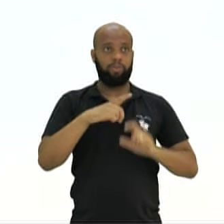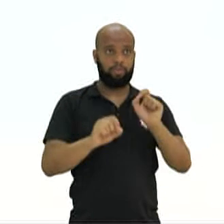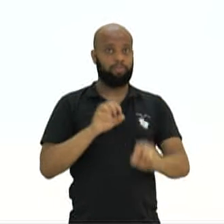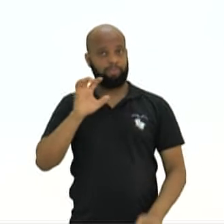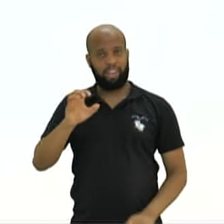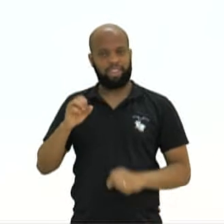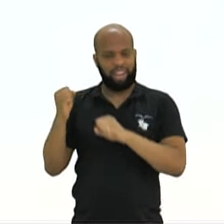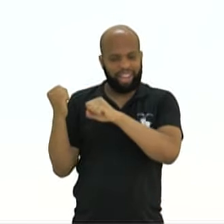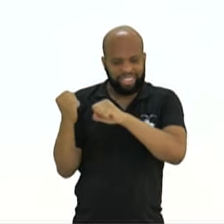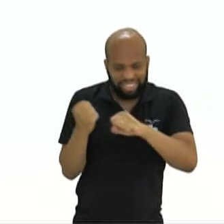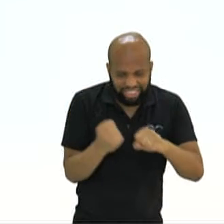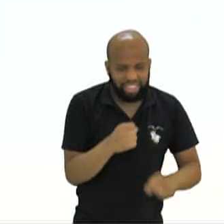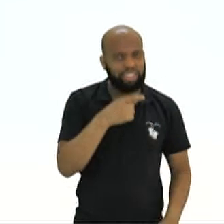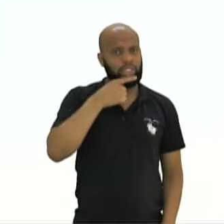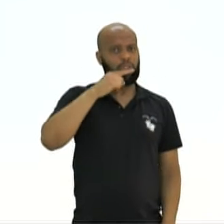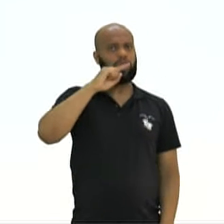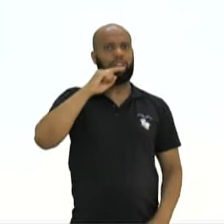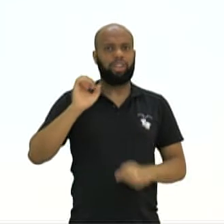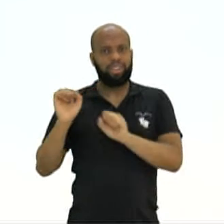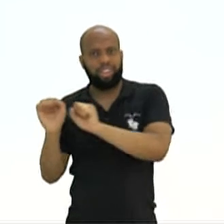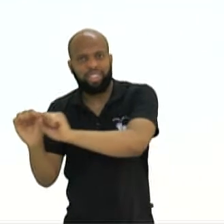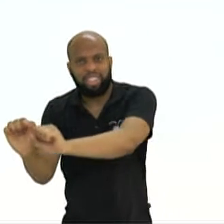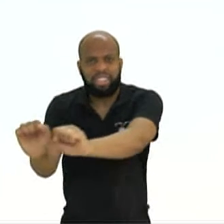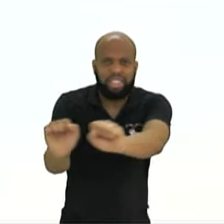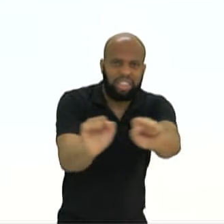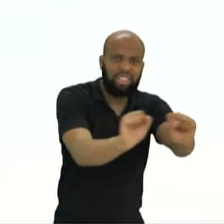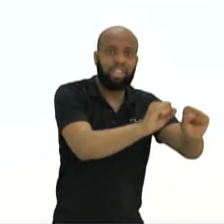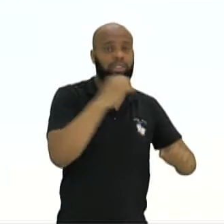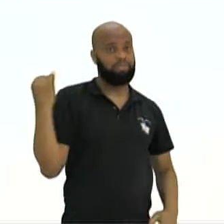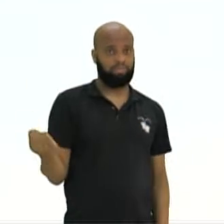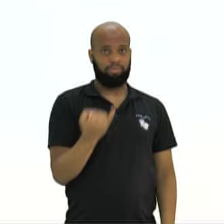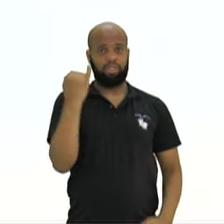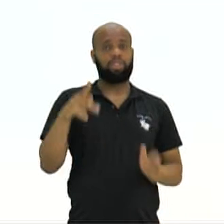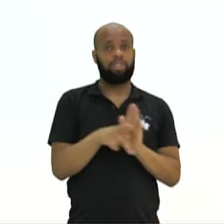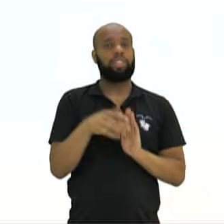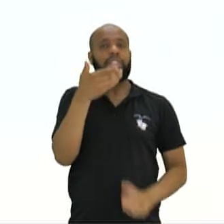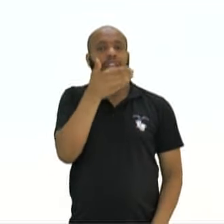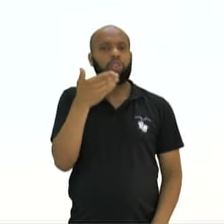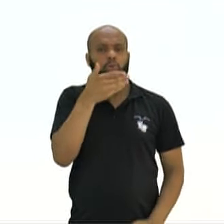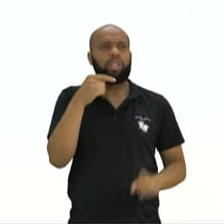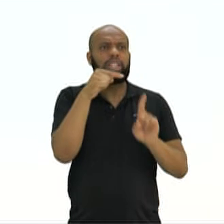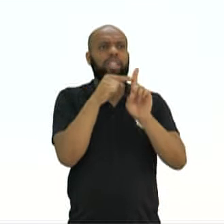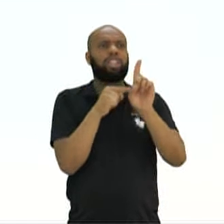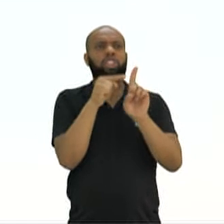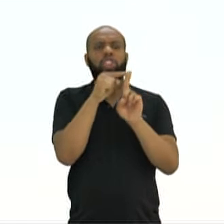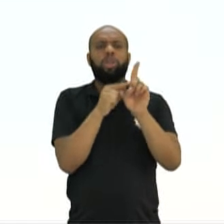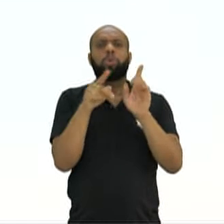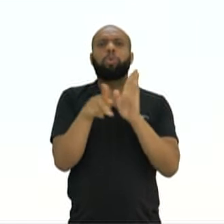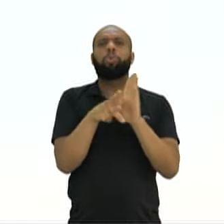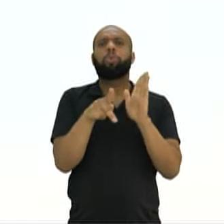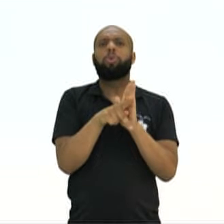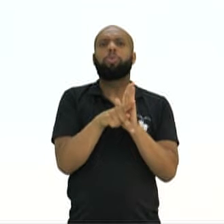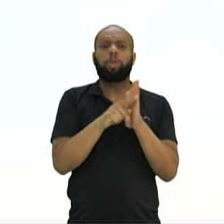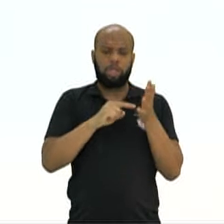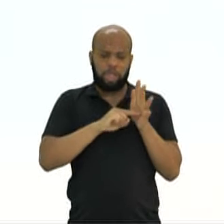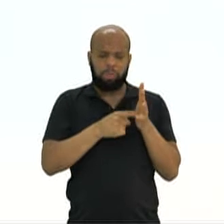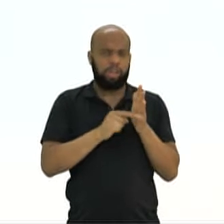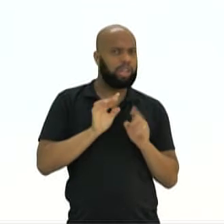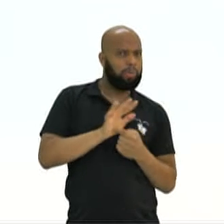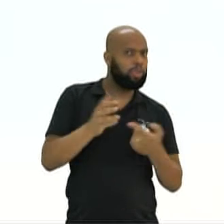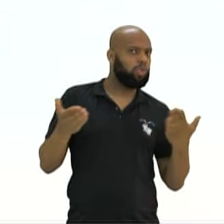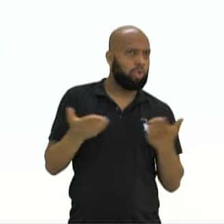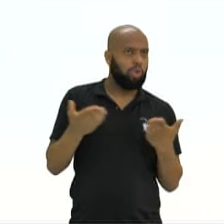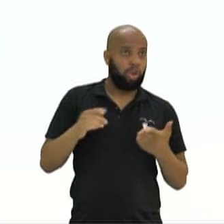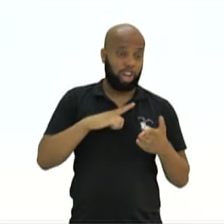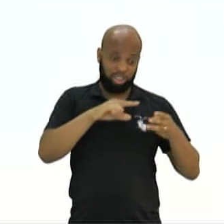papel fundamental para o desenvolvimento da economia açucareira. Quais foram os tipos de máquinas de moer cana-de-açúcar apresentadas em nossas aulas?